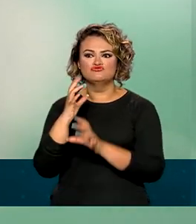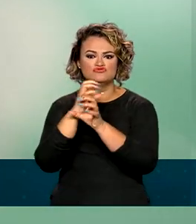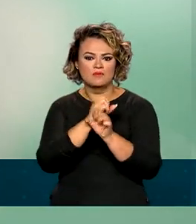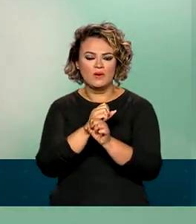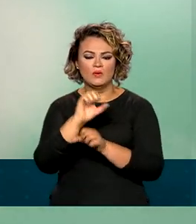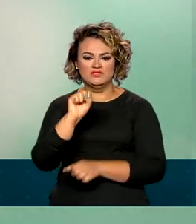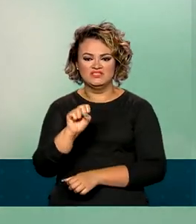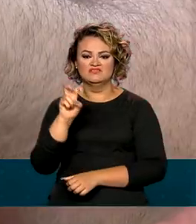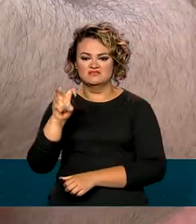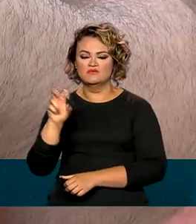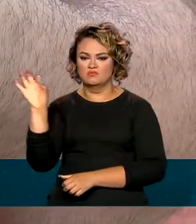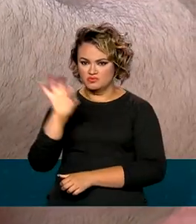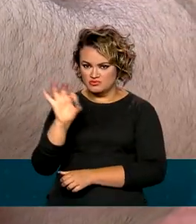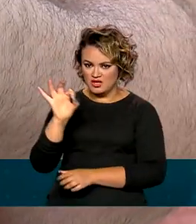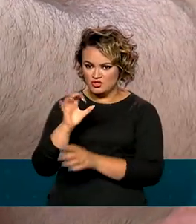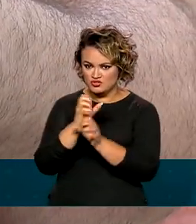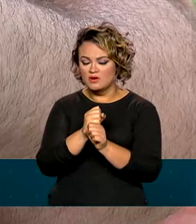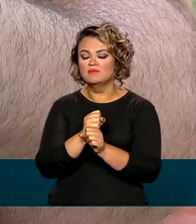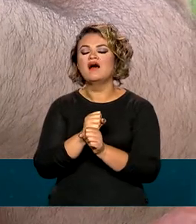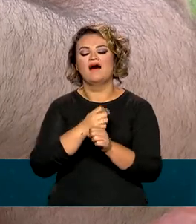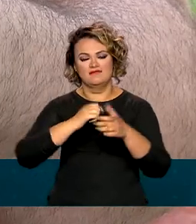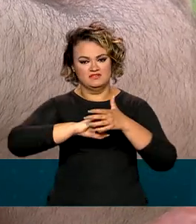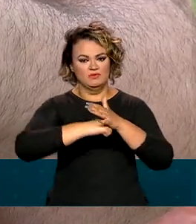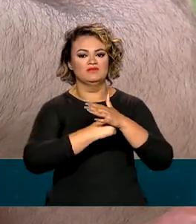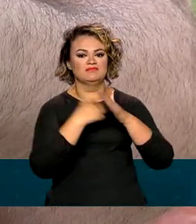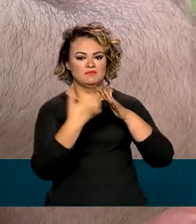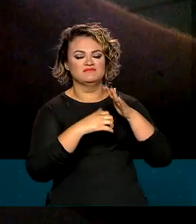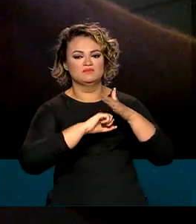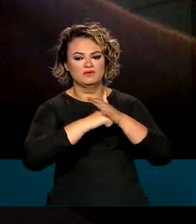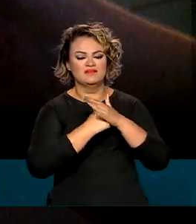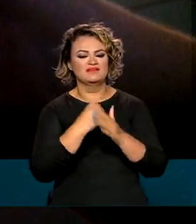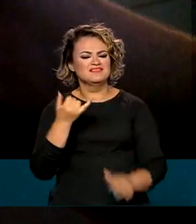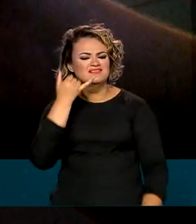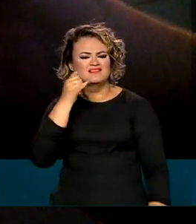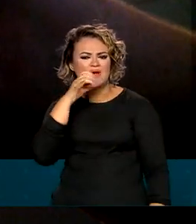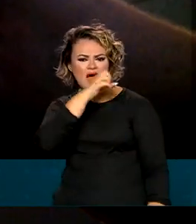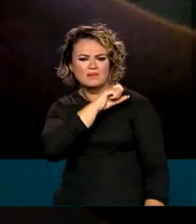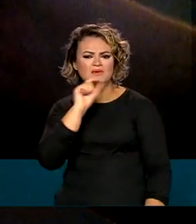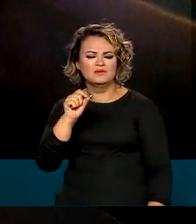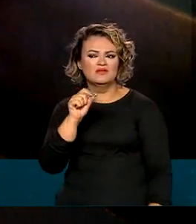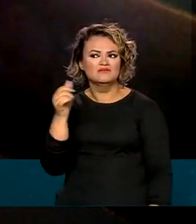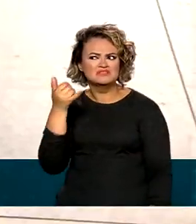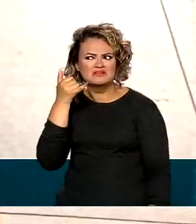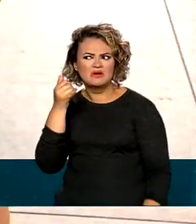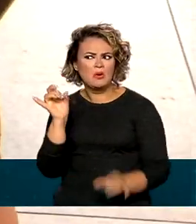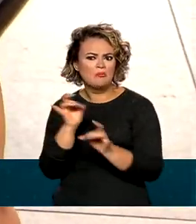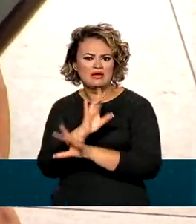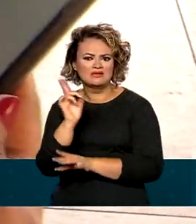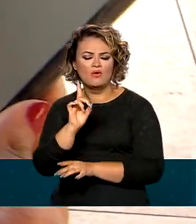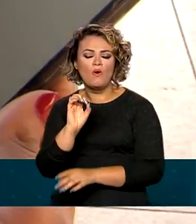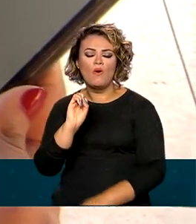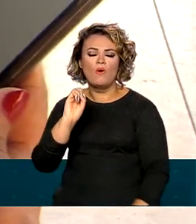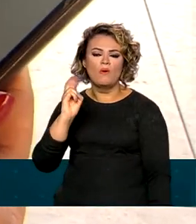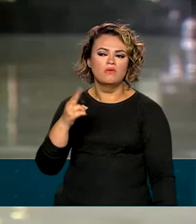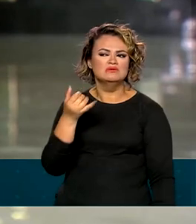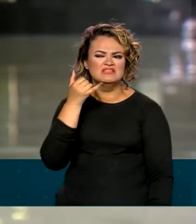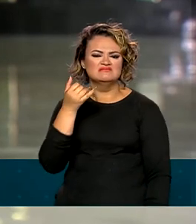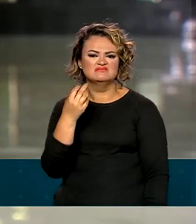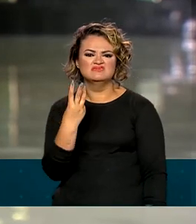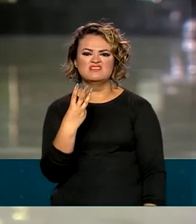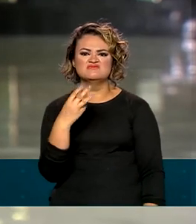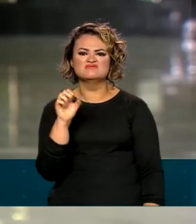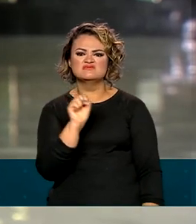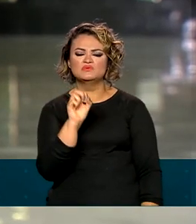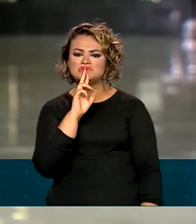85% das ligações totais nessas chamadas curtas né são aquelas não completadas e aquelas com duração né de até 3